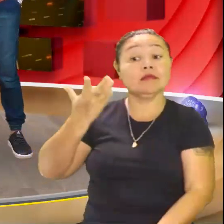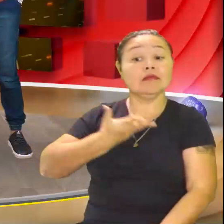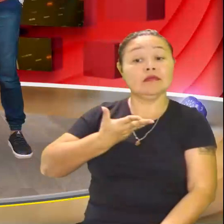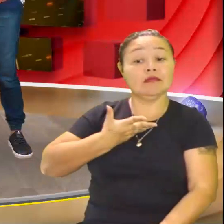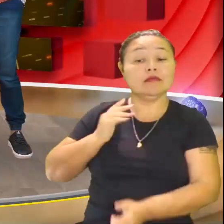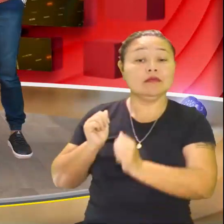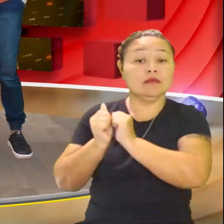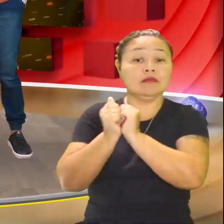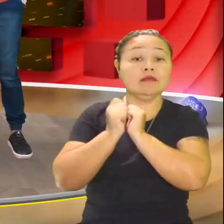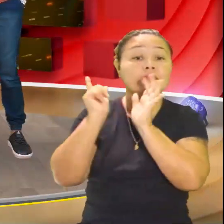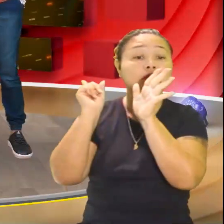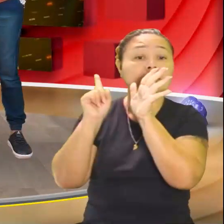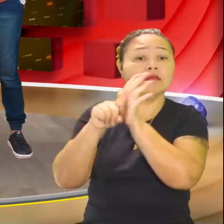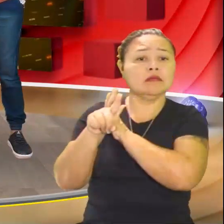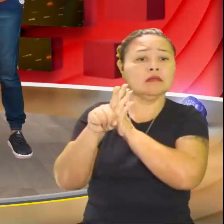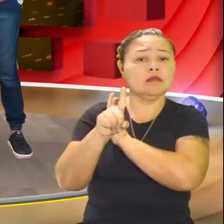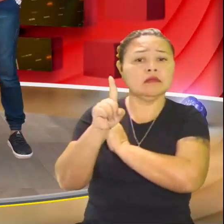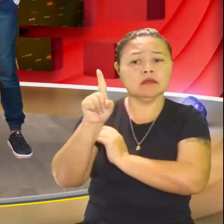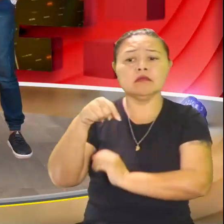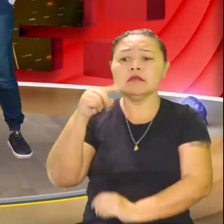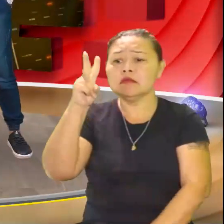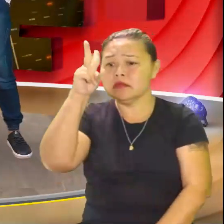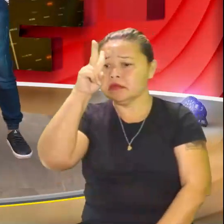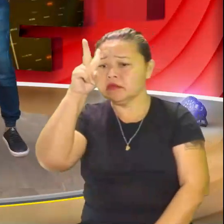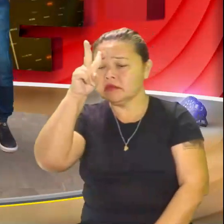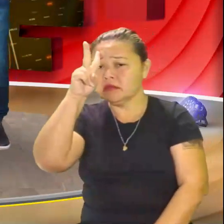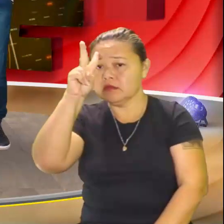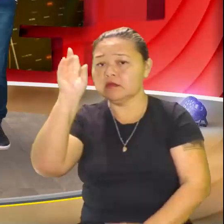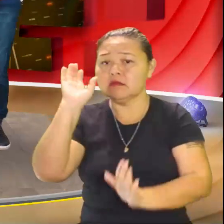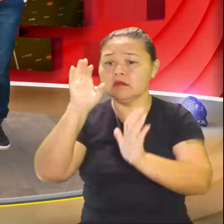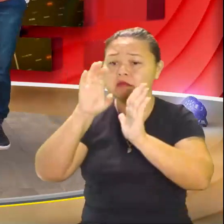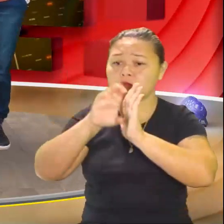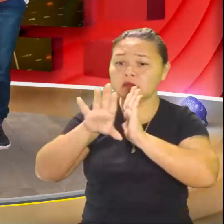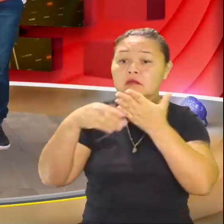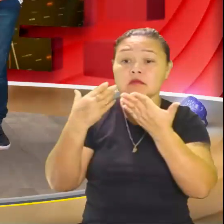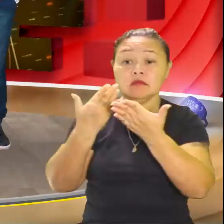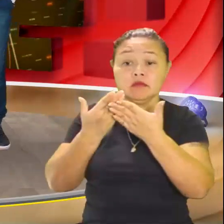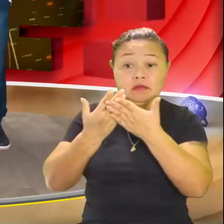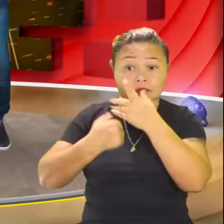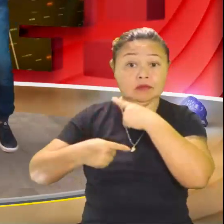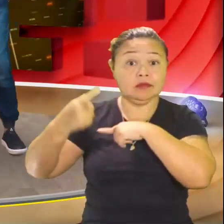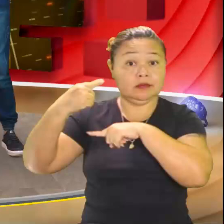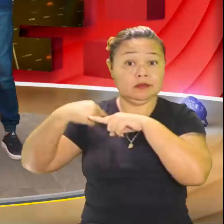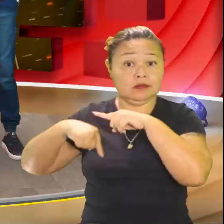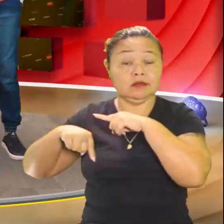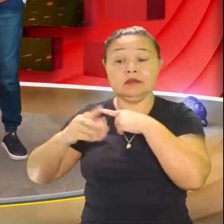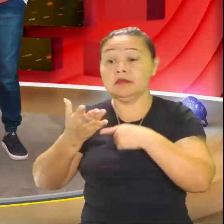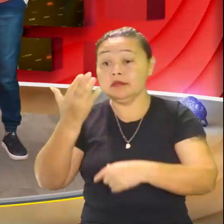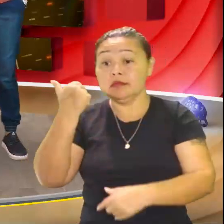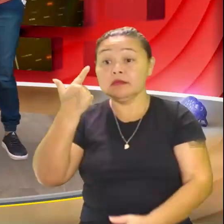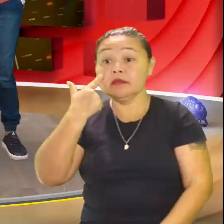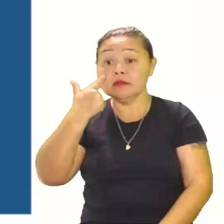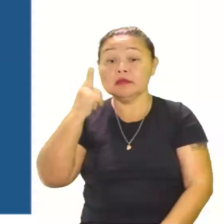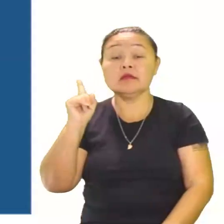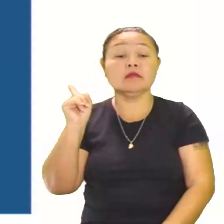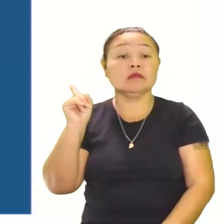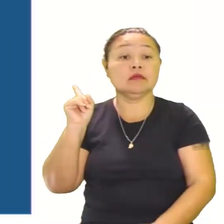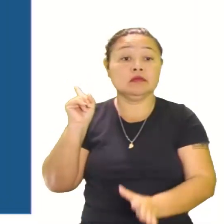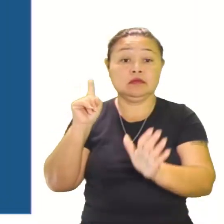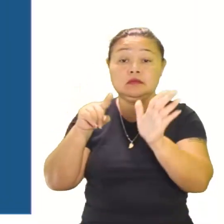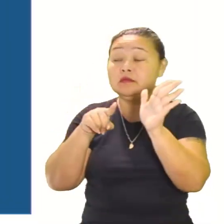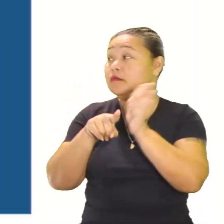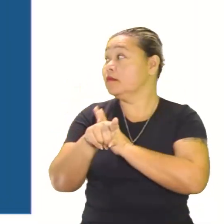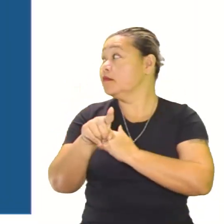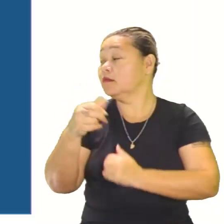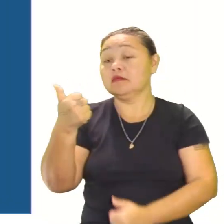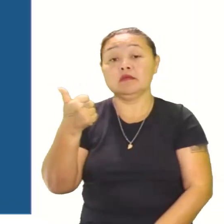está aqui juntinho com a gente perguntando, será que você lembra dos conceitos das aulas anteriores sobre função modular? Vamos verificar então? Pergunta